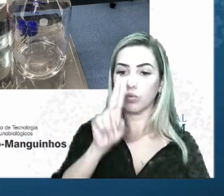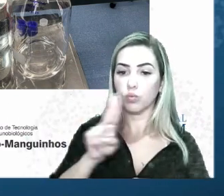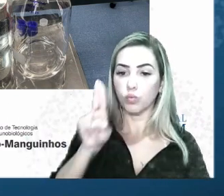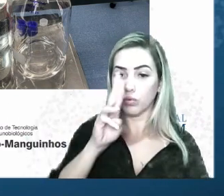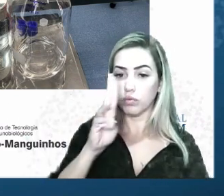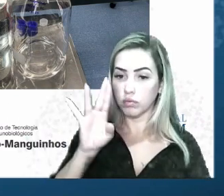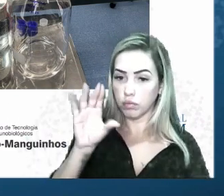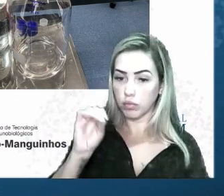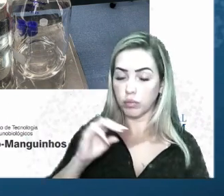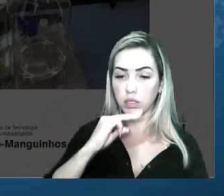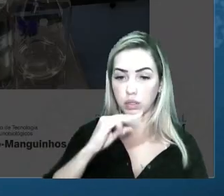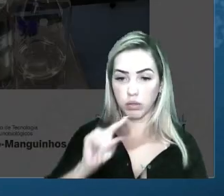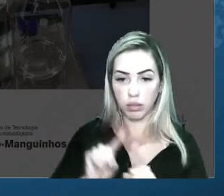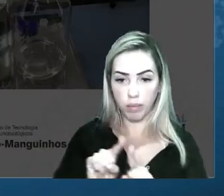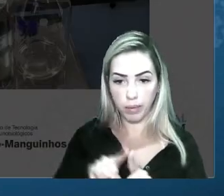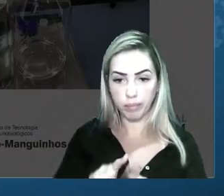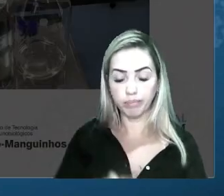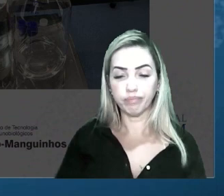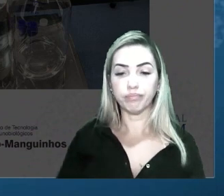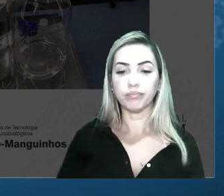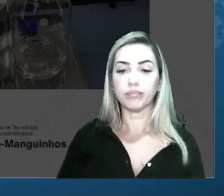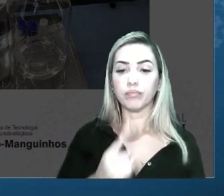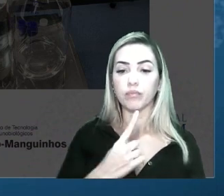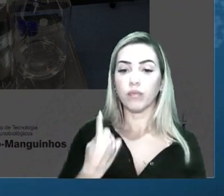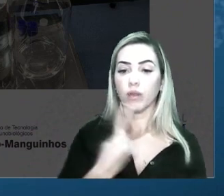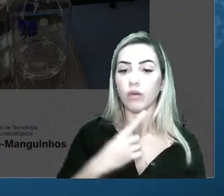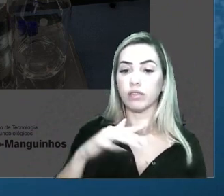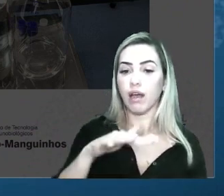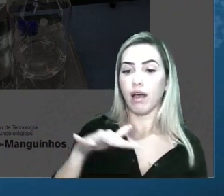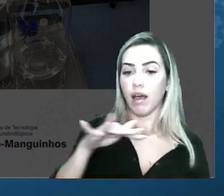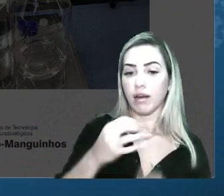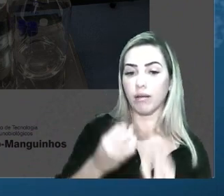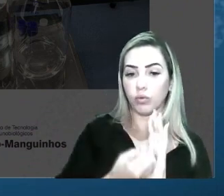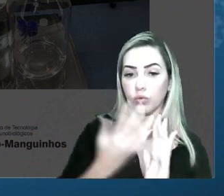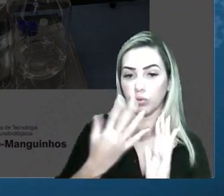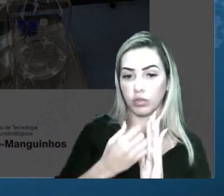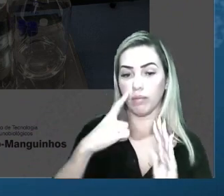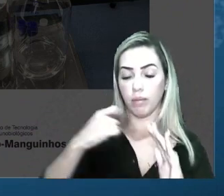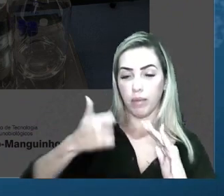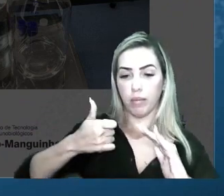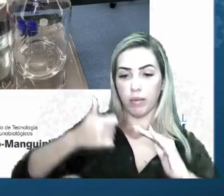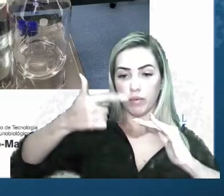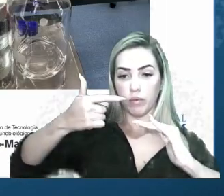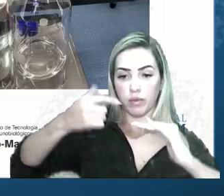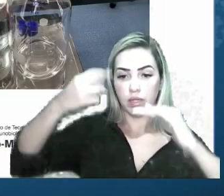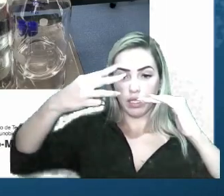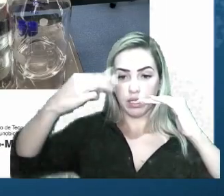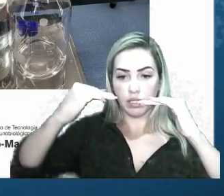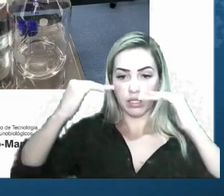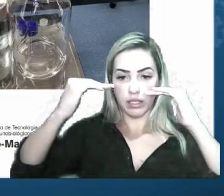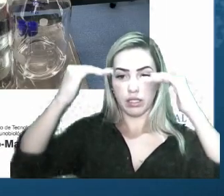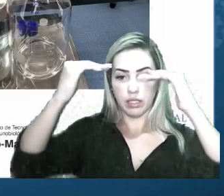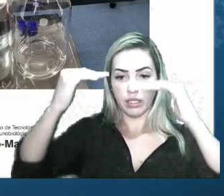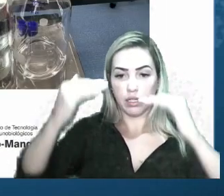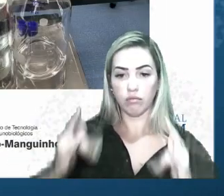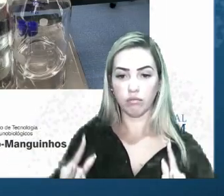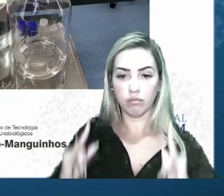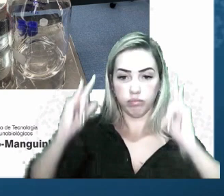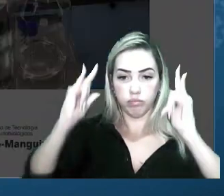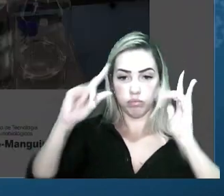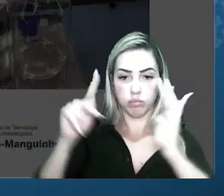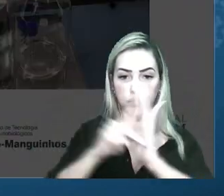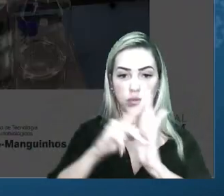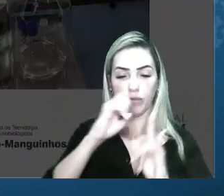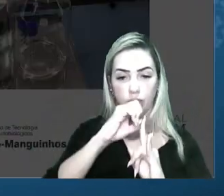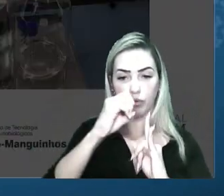Biomanguinhos. A nossa área produtiva está no 3º andar desse prédio, no nosso campus da Fiocruz.